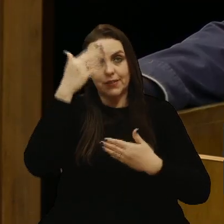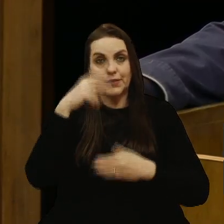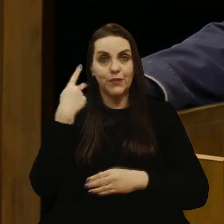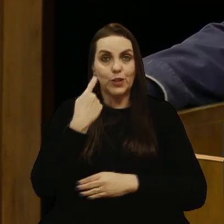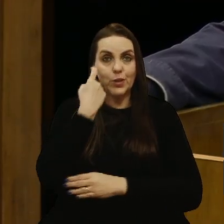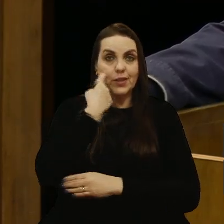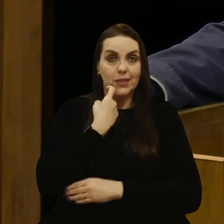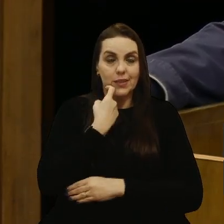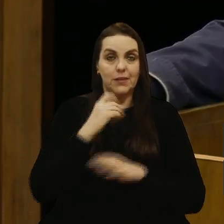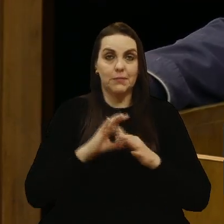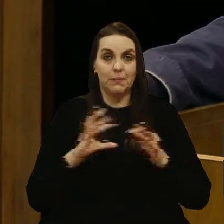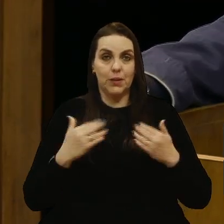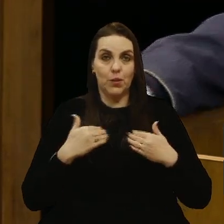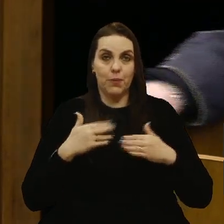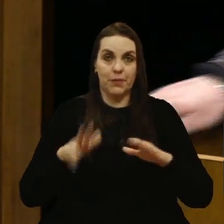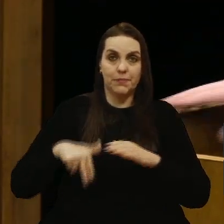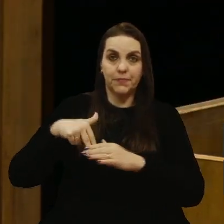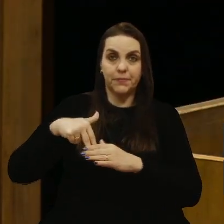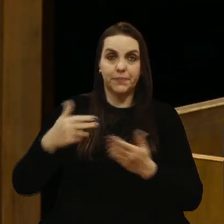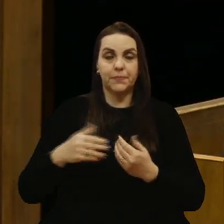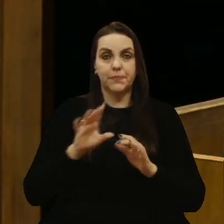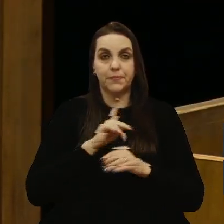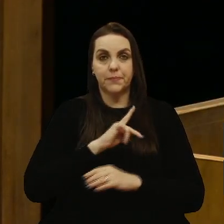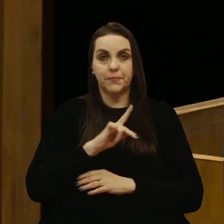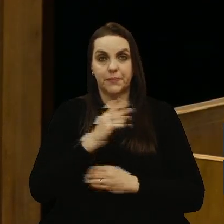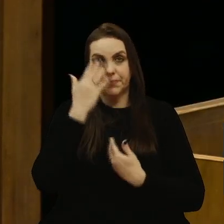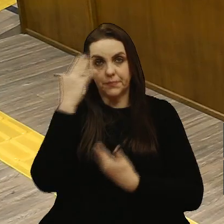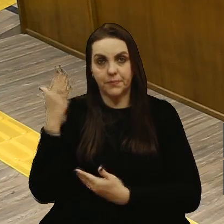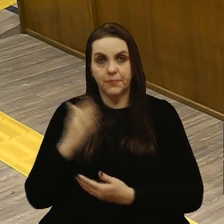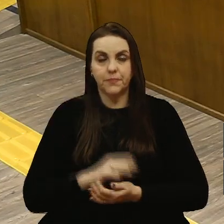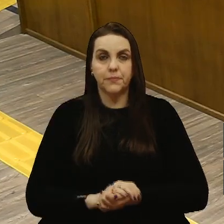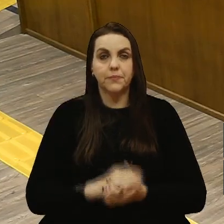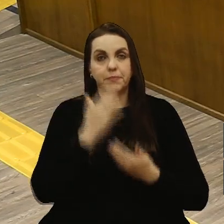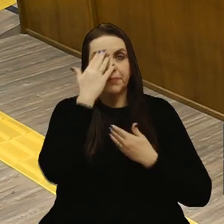Caleb pela cedência do espaço, seria esse presidente. Obrigado, vereador Bortola. A próxima.